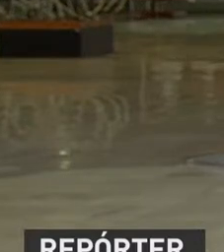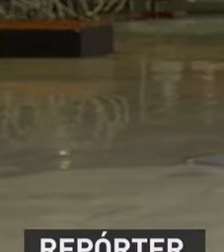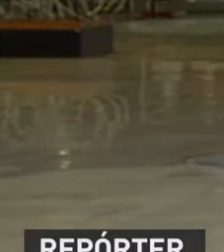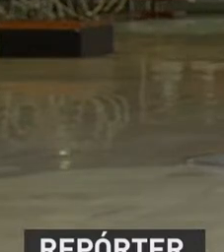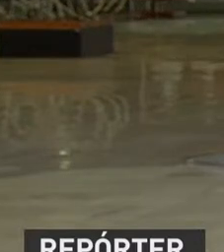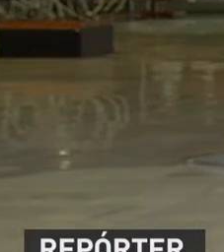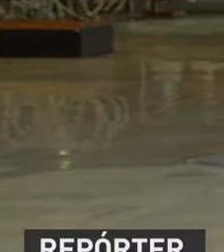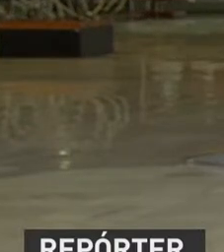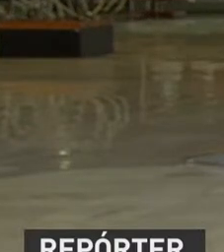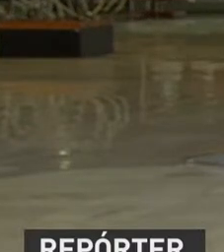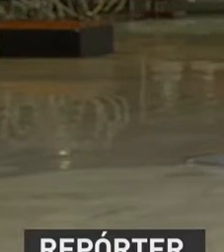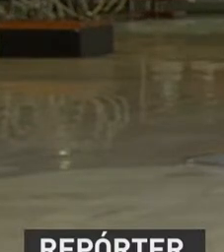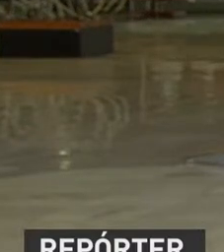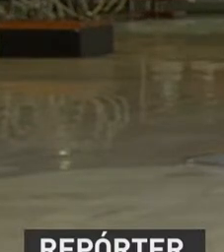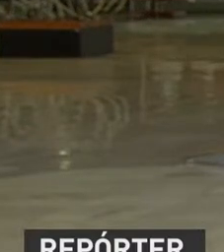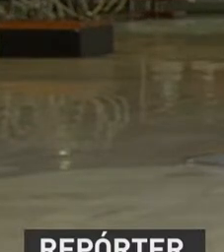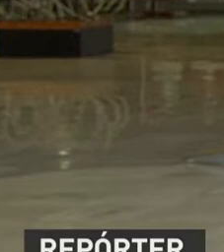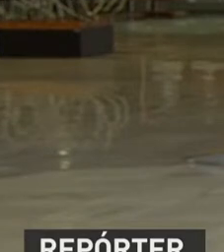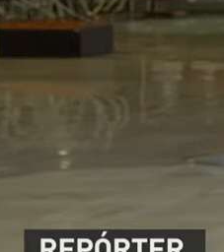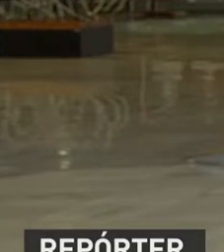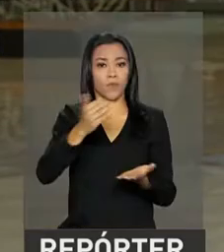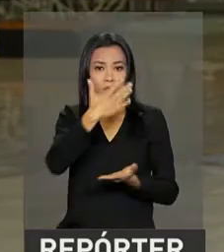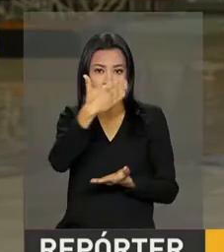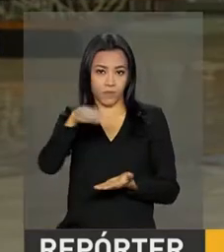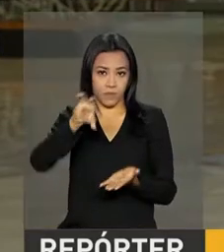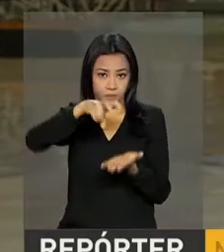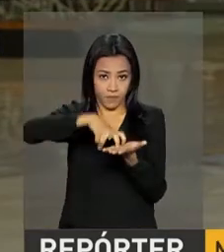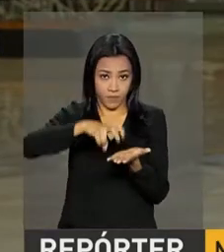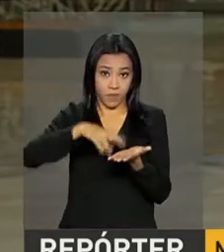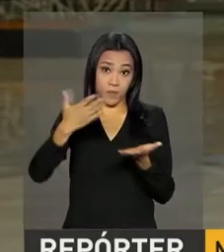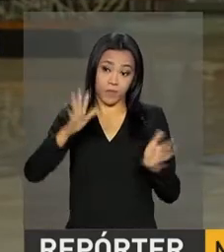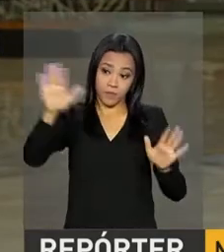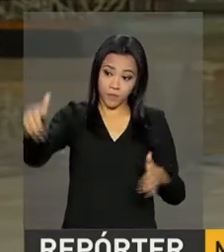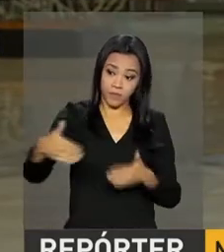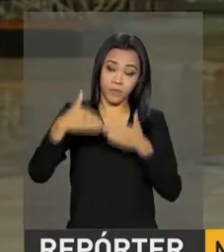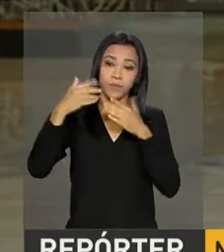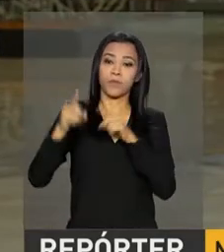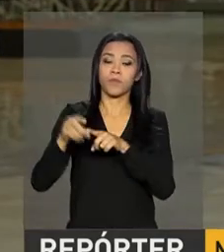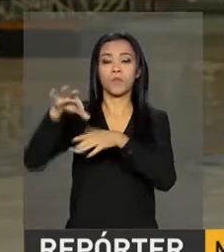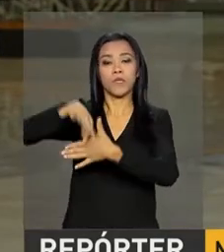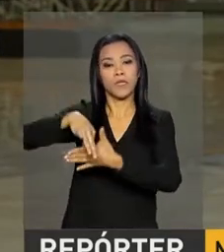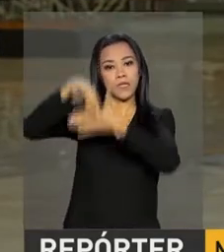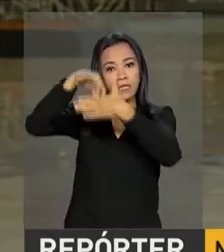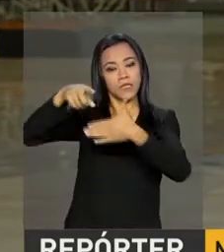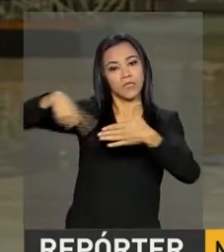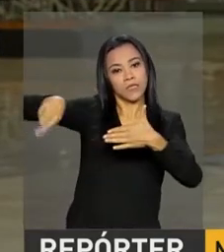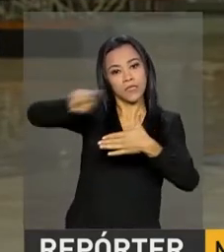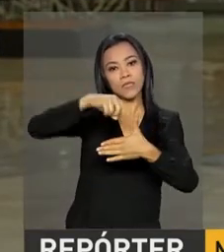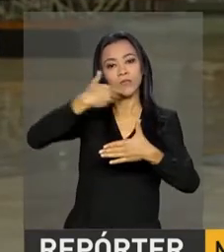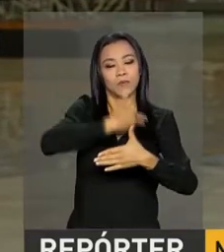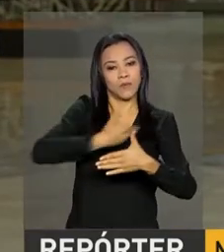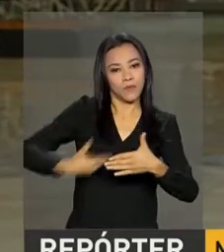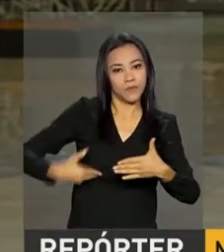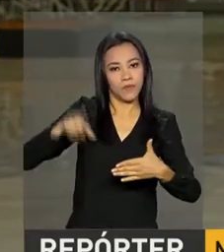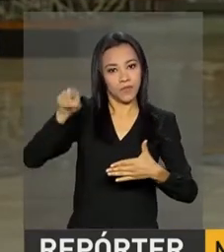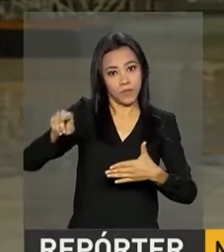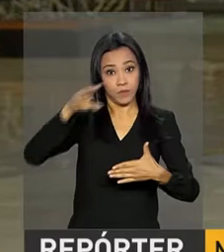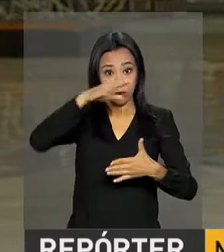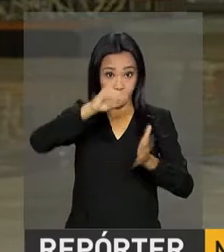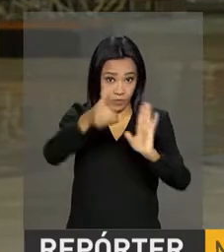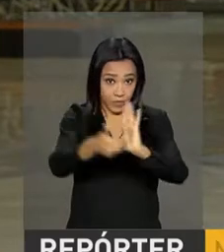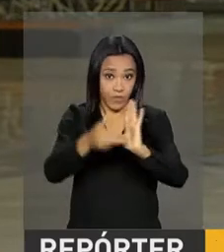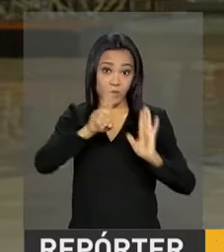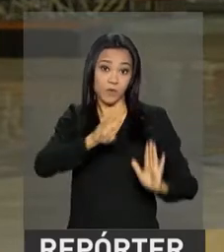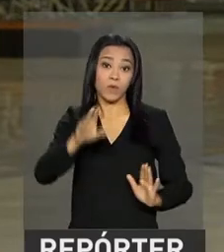às 11 e meia da manhã quando ele recebe aqui no palácio do planalto o líder do governo no congresso nacional deputado andré moura